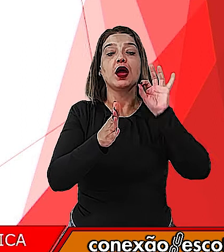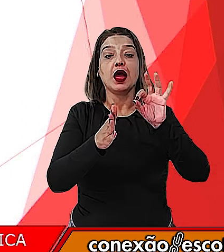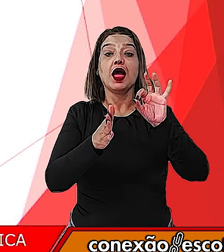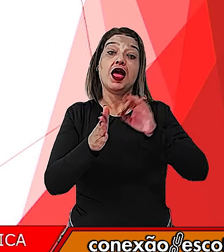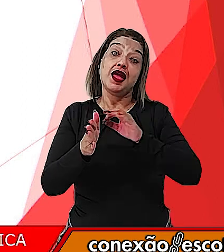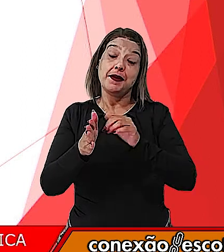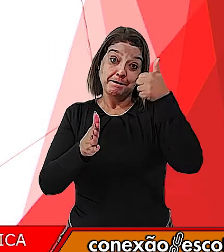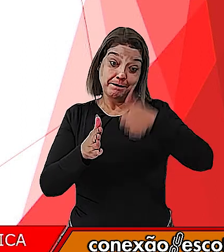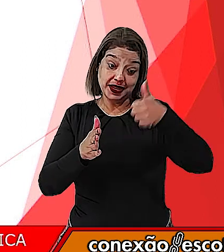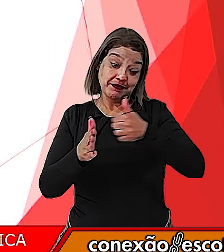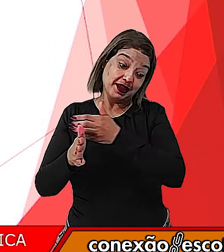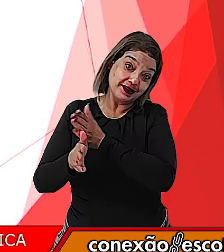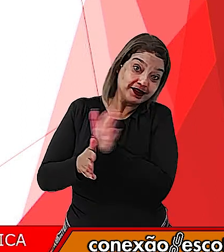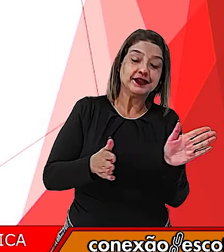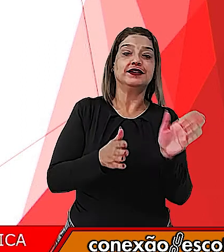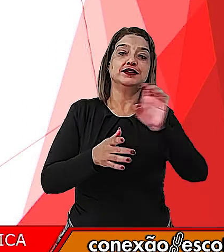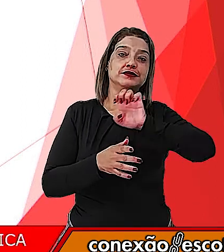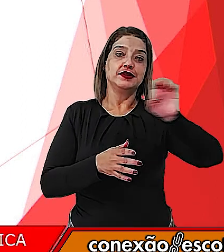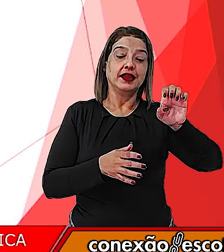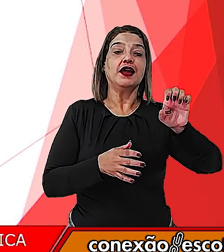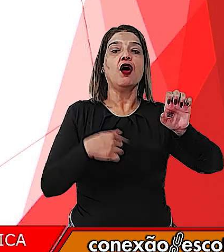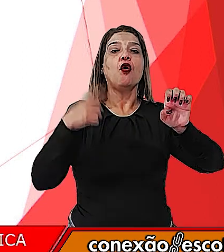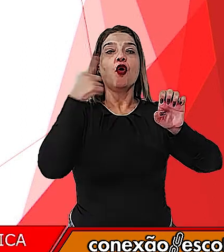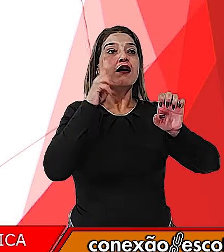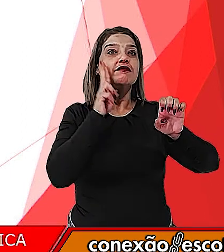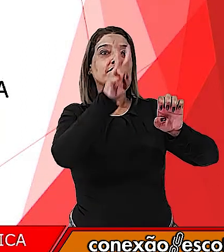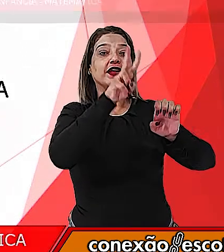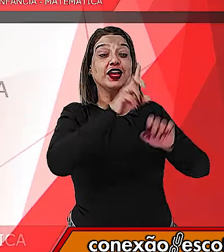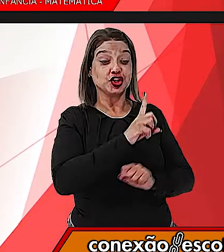virar à esquerda e o supermercado está à minha direita.